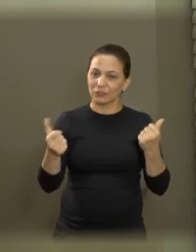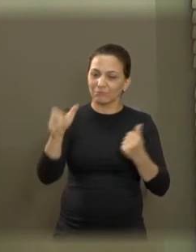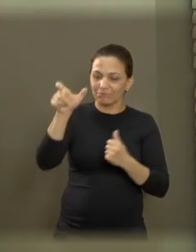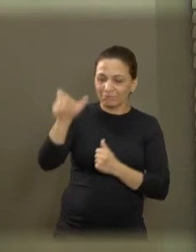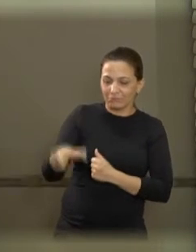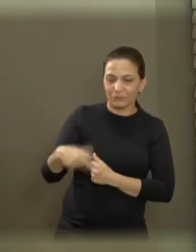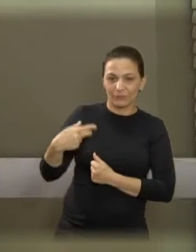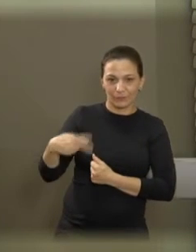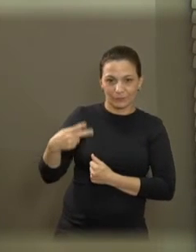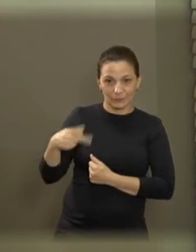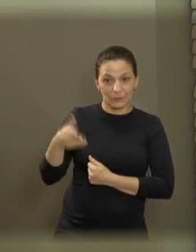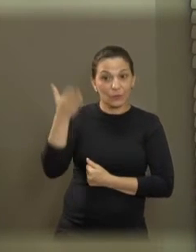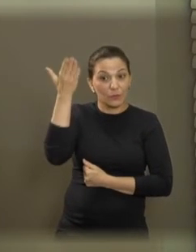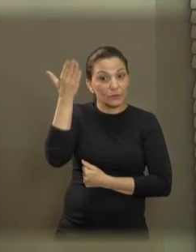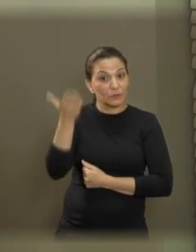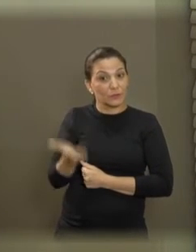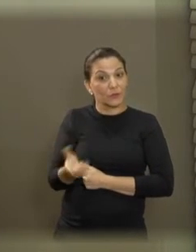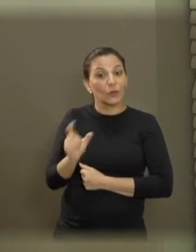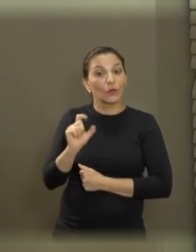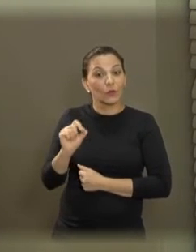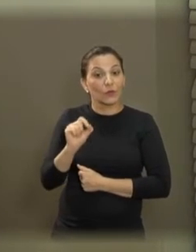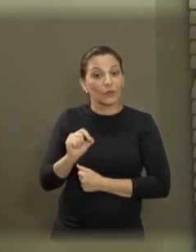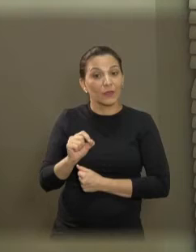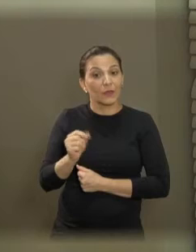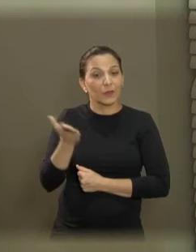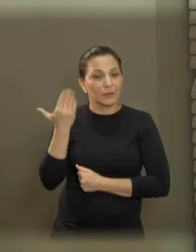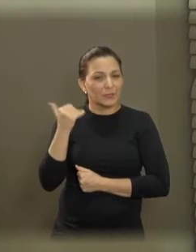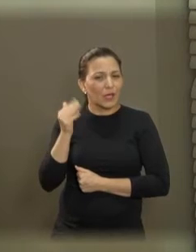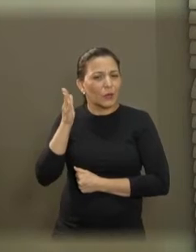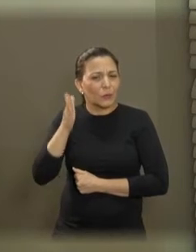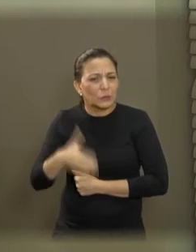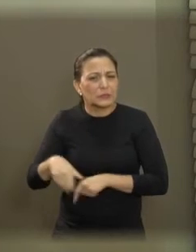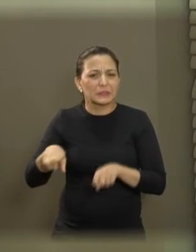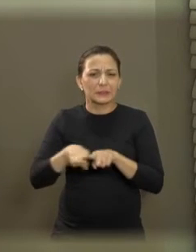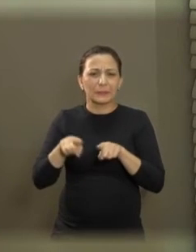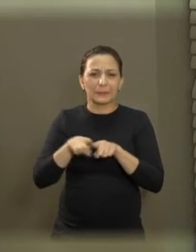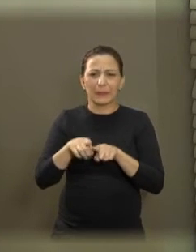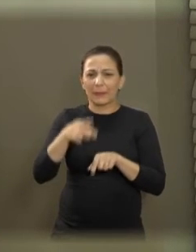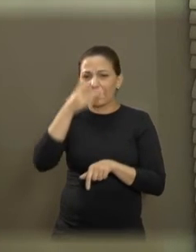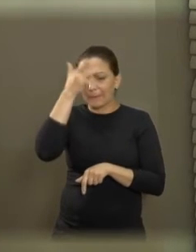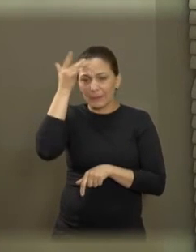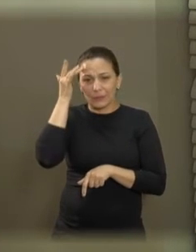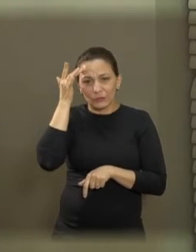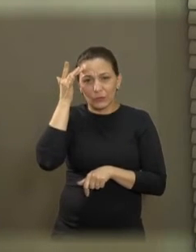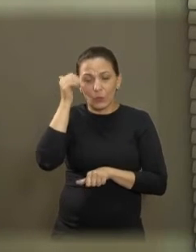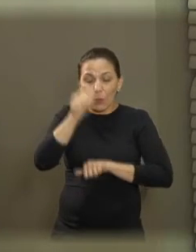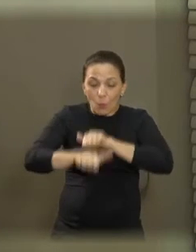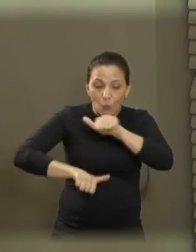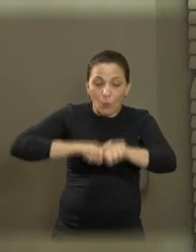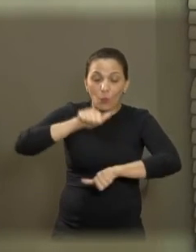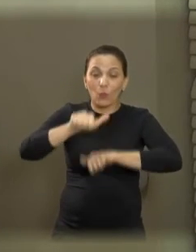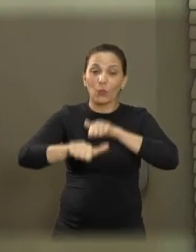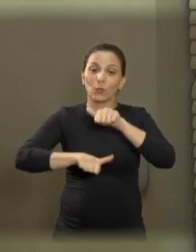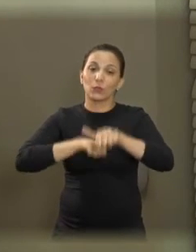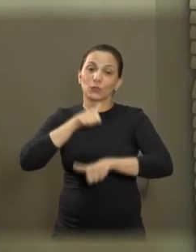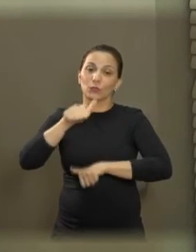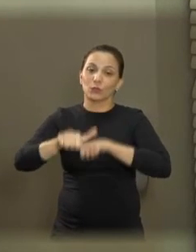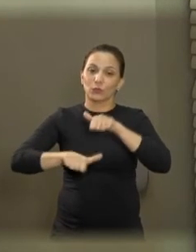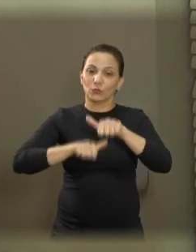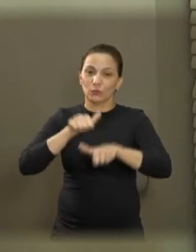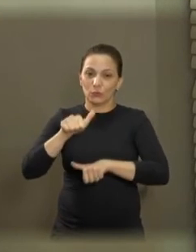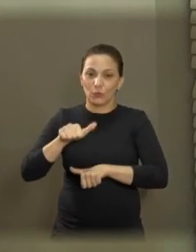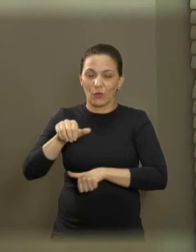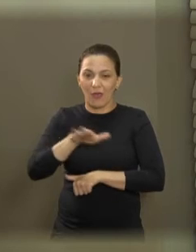personalidade. E o senhor foi e é um ator que modificou essa condição